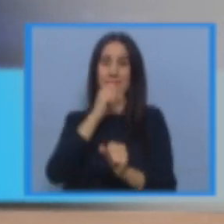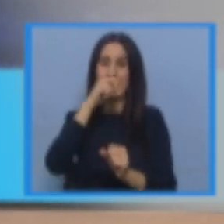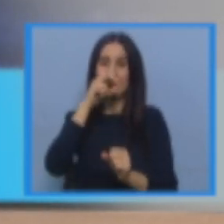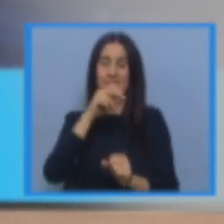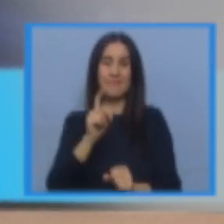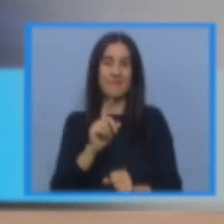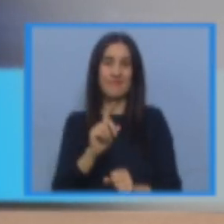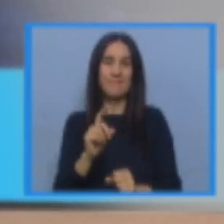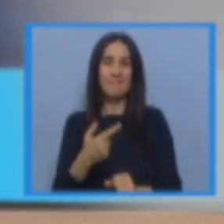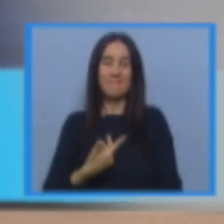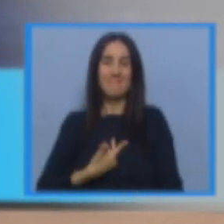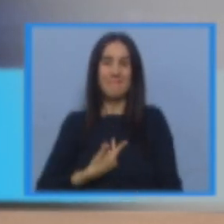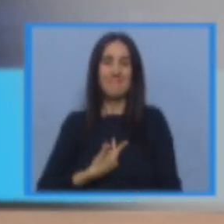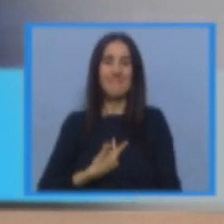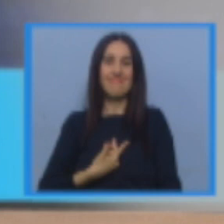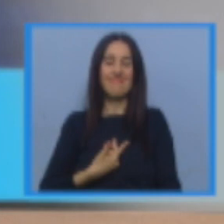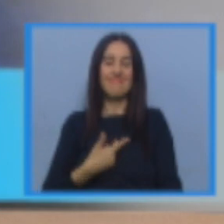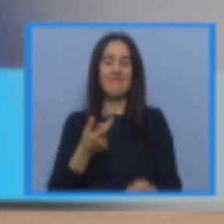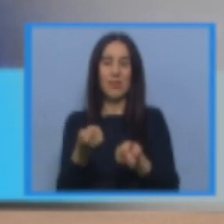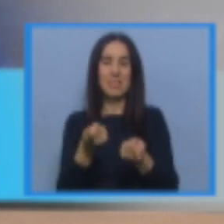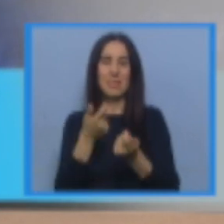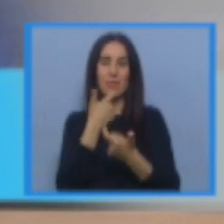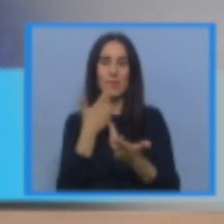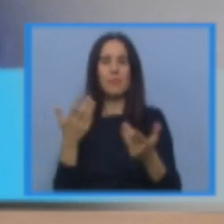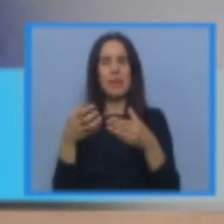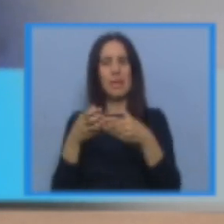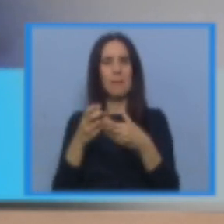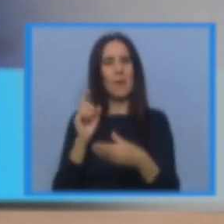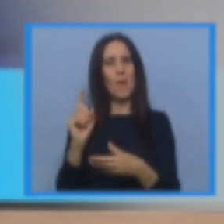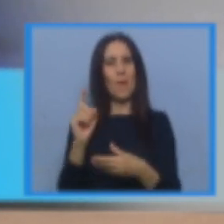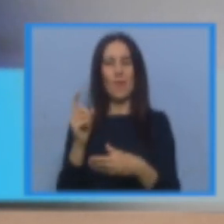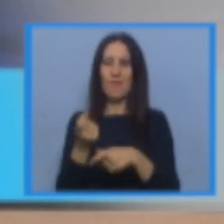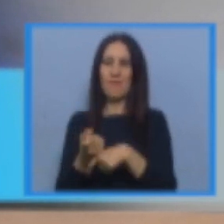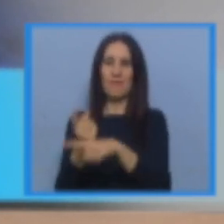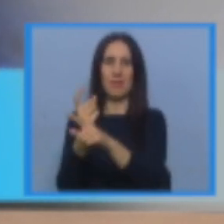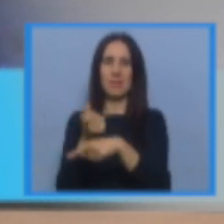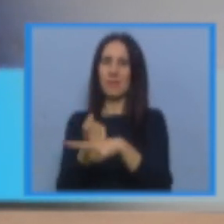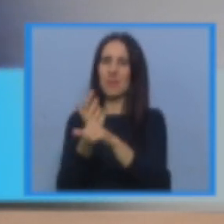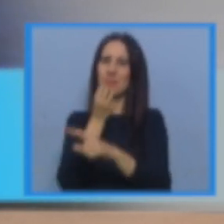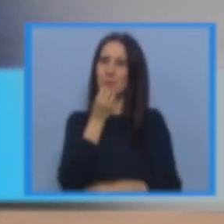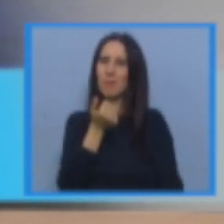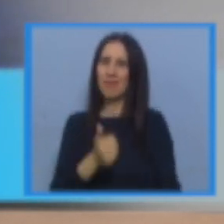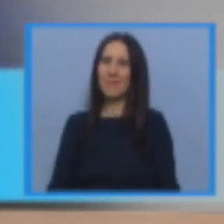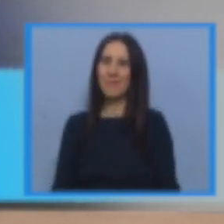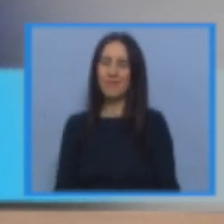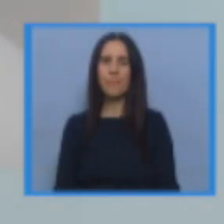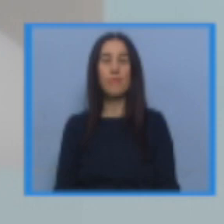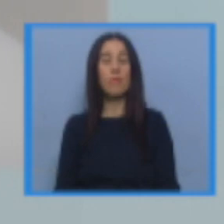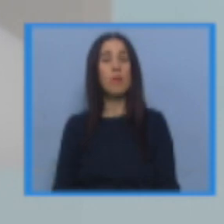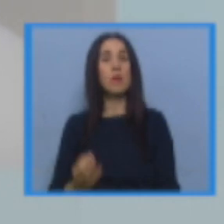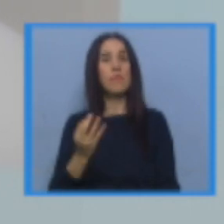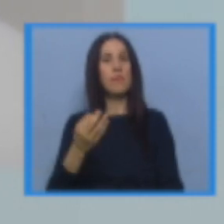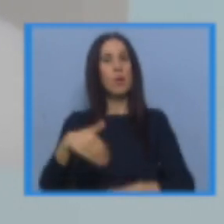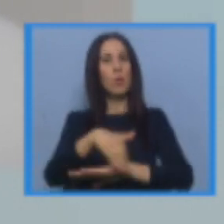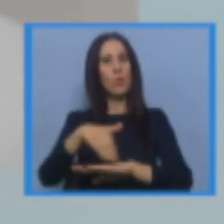que está ali a organizar tudo. Tenho uma equipa que faz isso e que faz isso muito bem. E percorre essencialmente